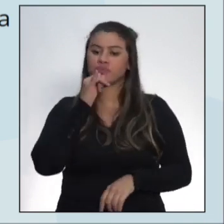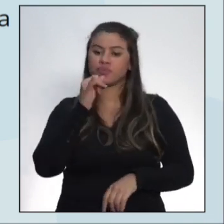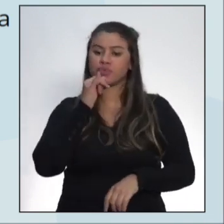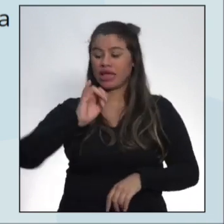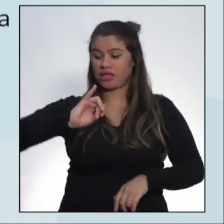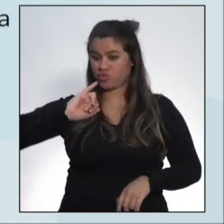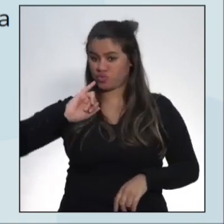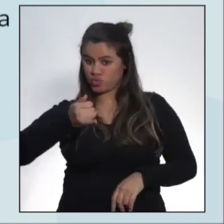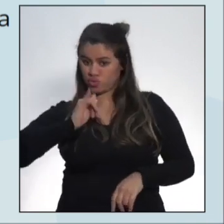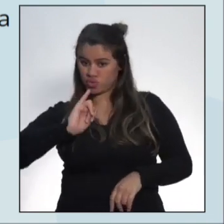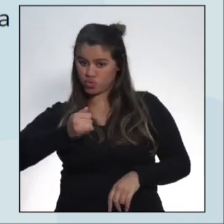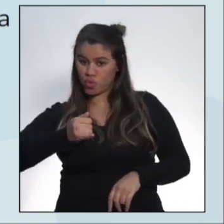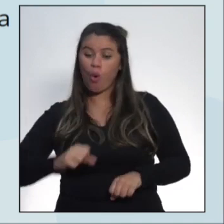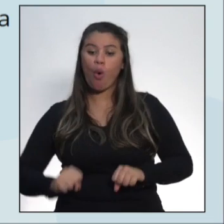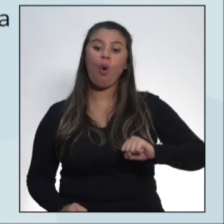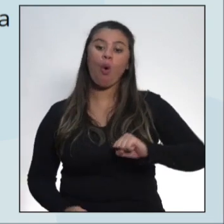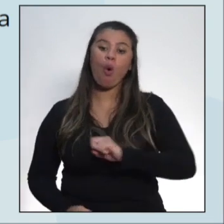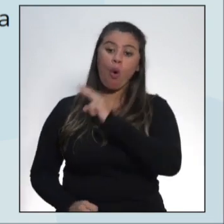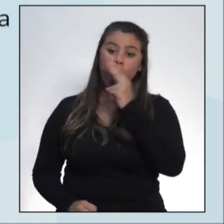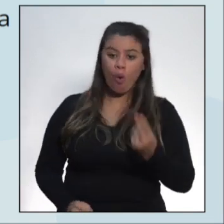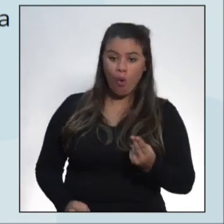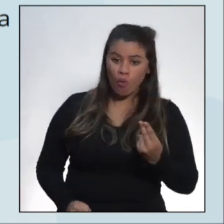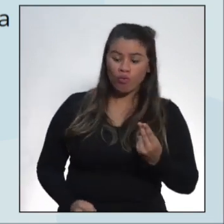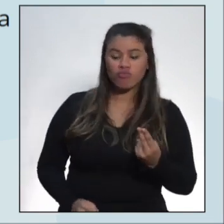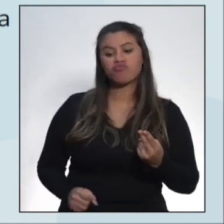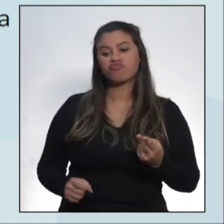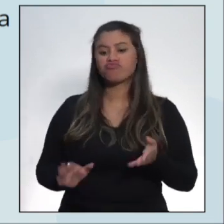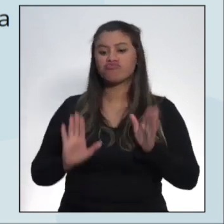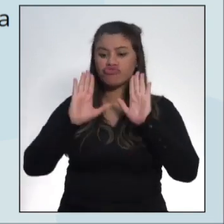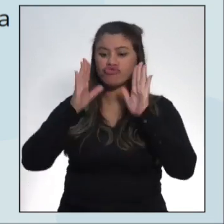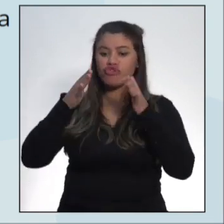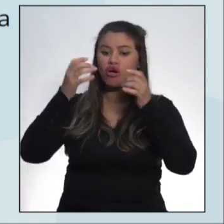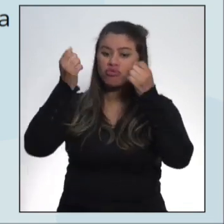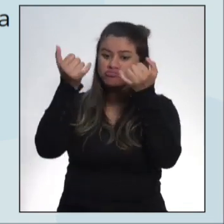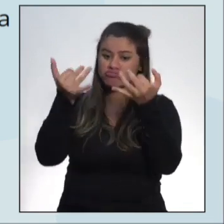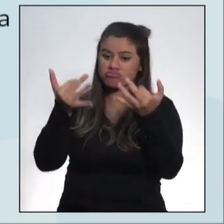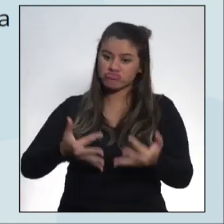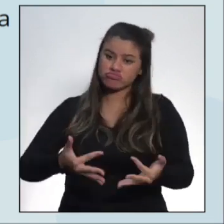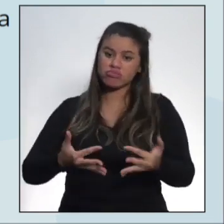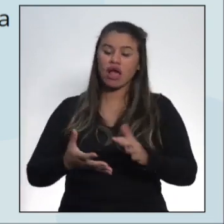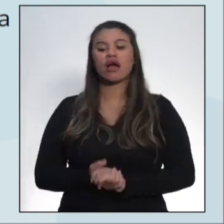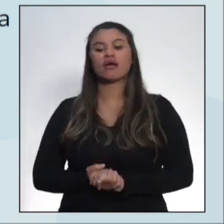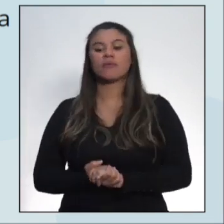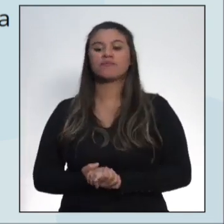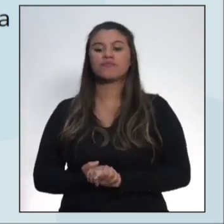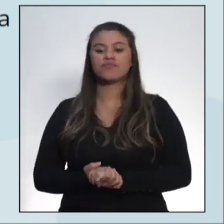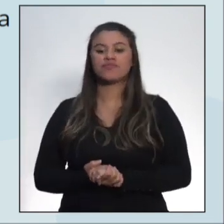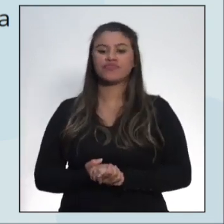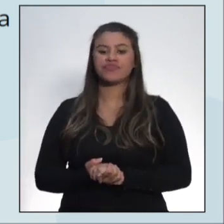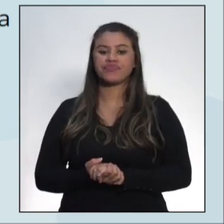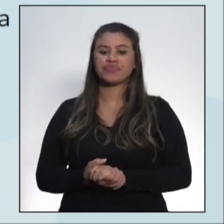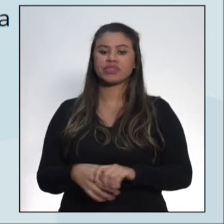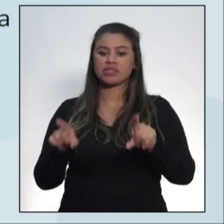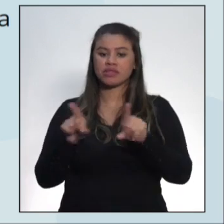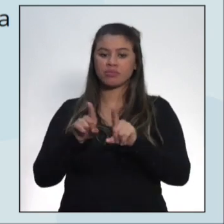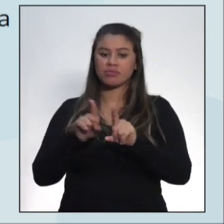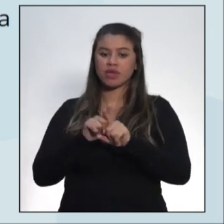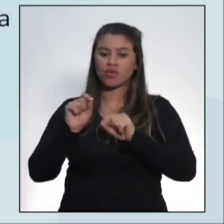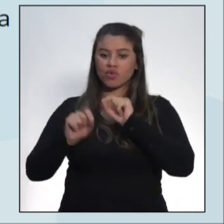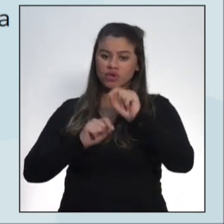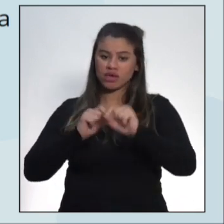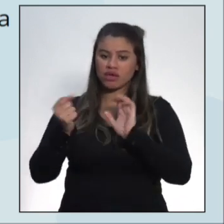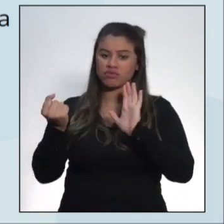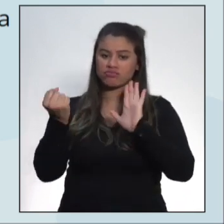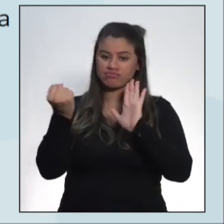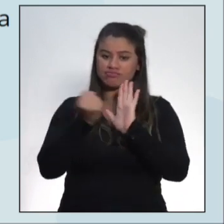narrador, né? É algum ponto específico para explicar, né? Também explicitar, deixar bem claro as marcas